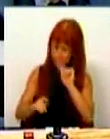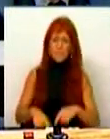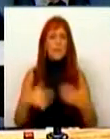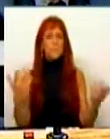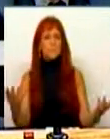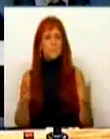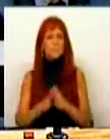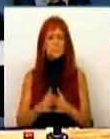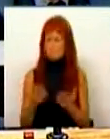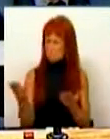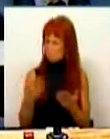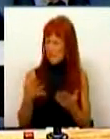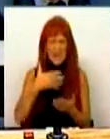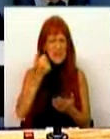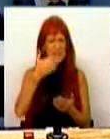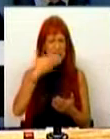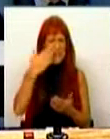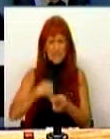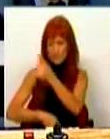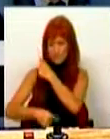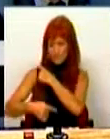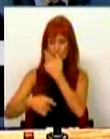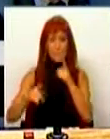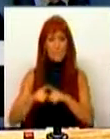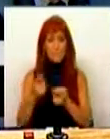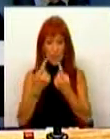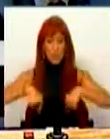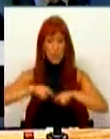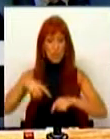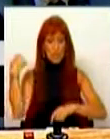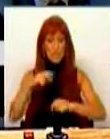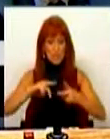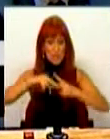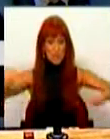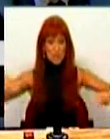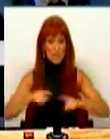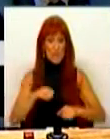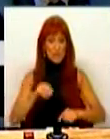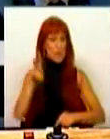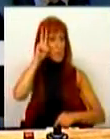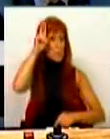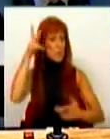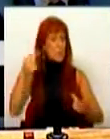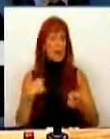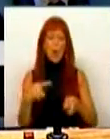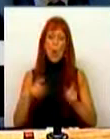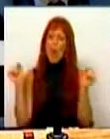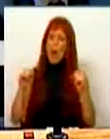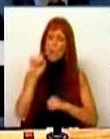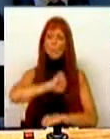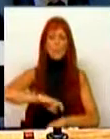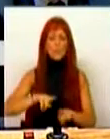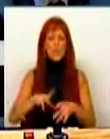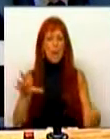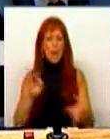ainda há 15 dias, em reunião com os Presidentes de Câmara do Distrito de Porto Alegre, chegámos a acordo para